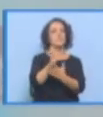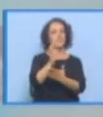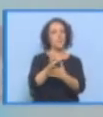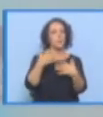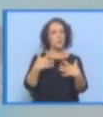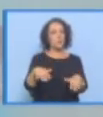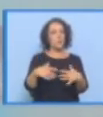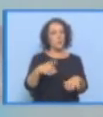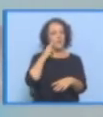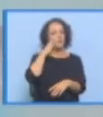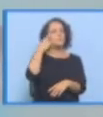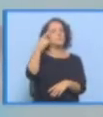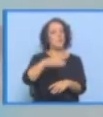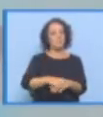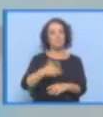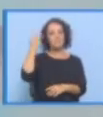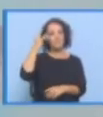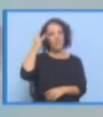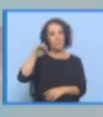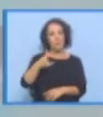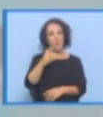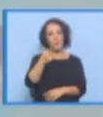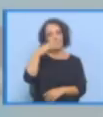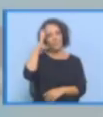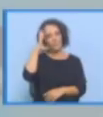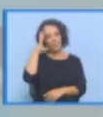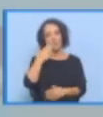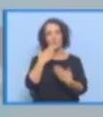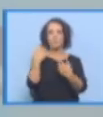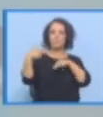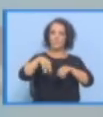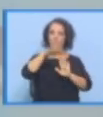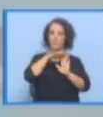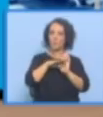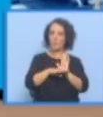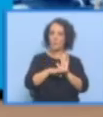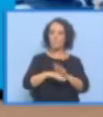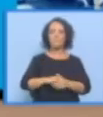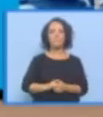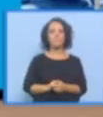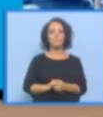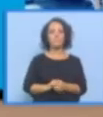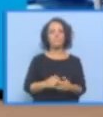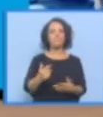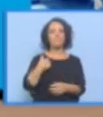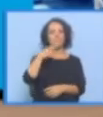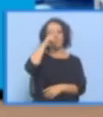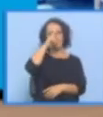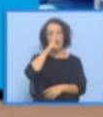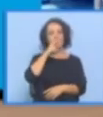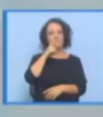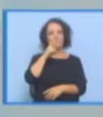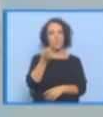muito particulares. Padre Paulo, boa tarde, obrigado por estar neste programa. Eu recordo há 1 ano,